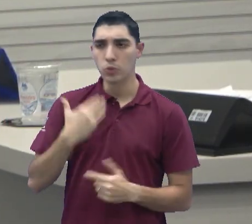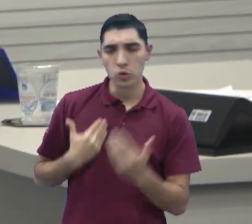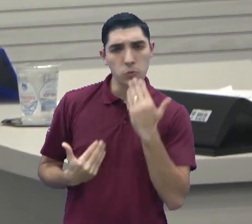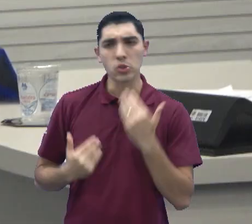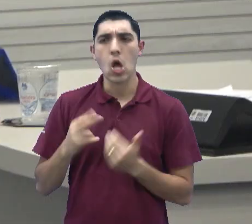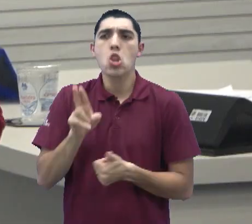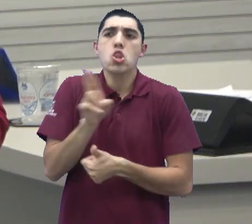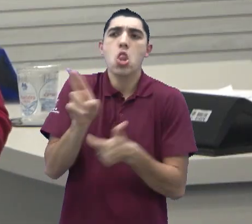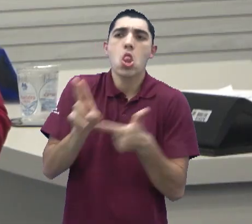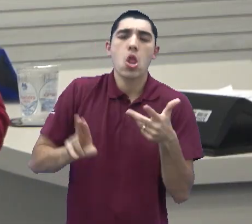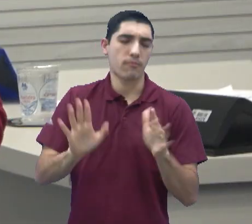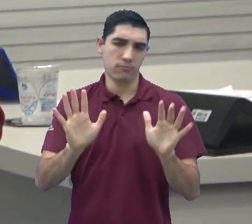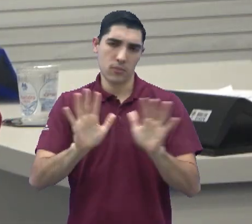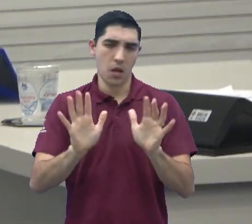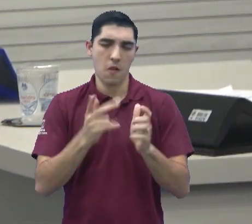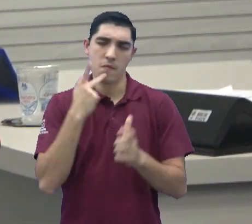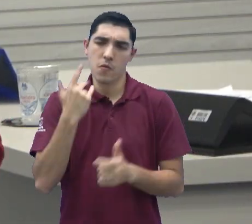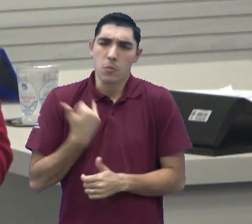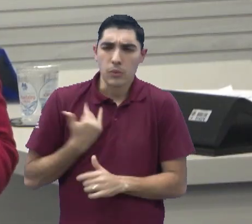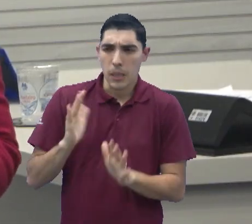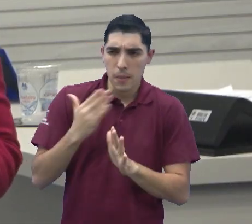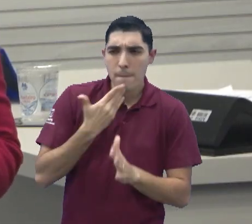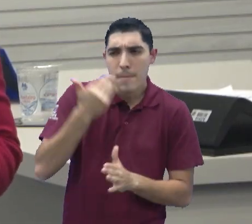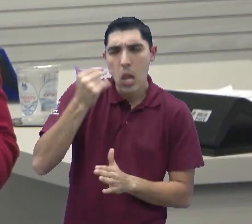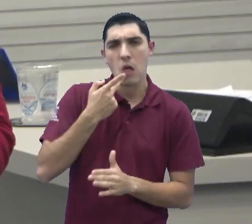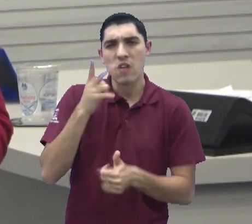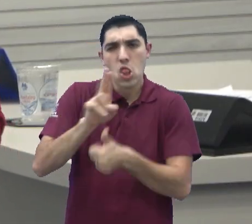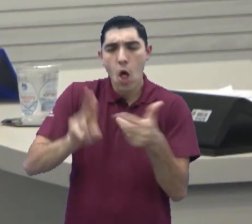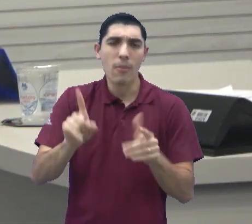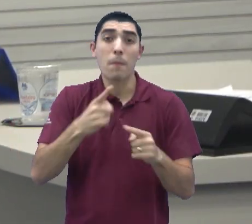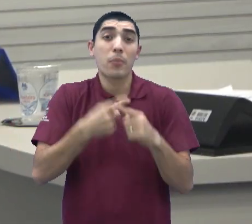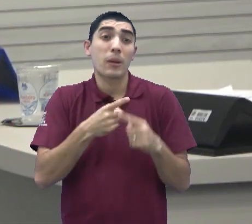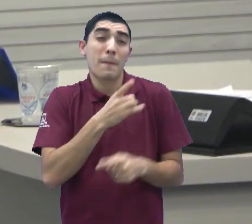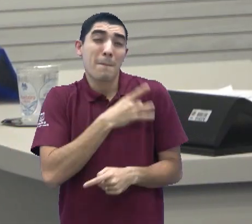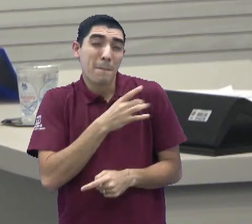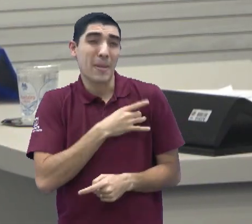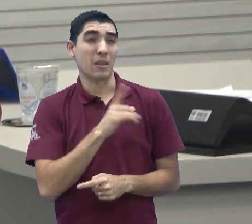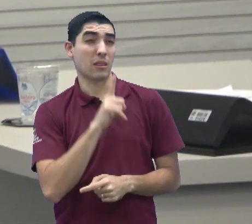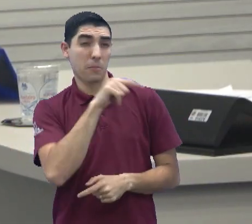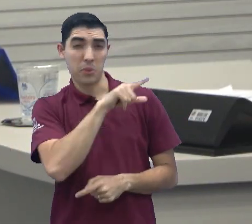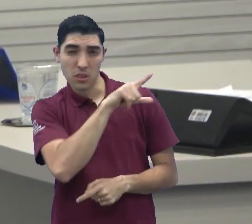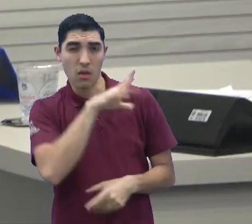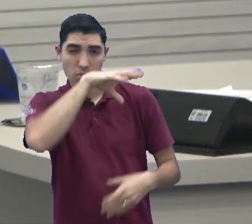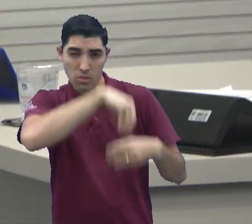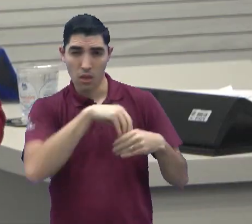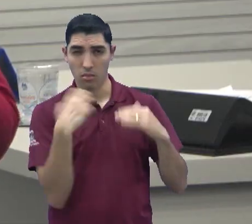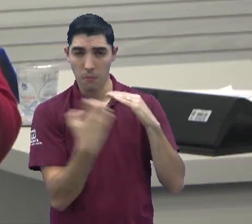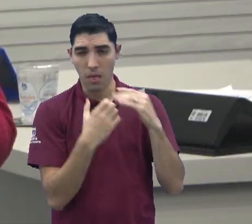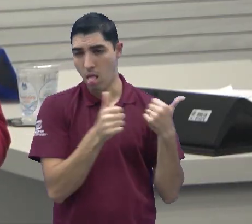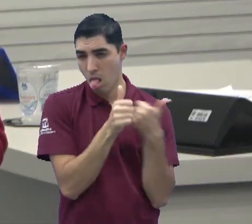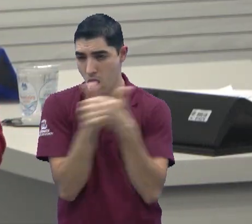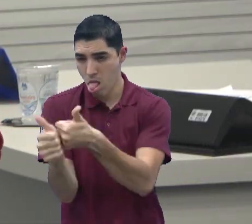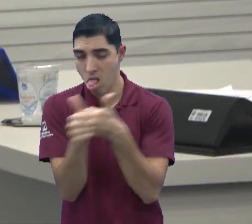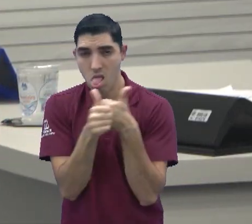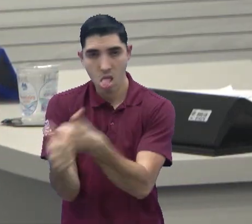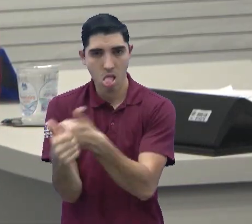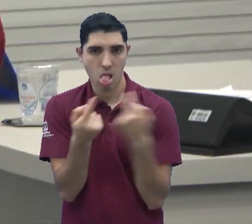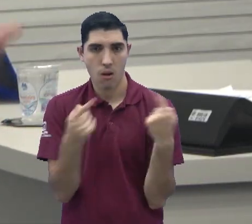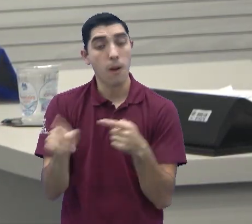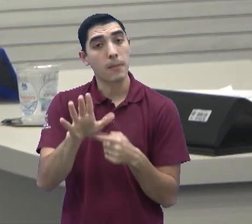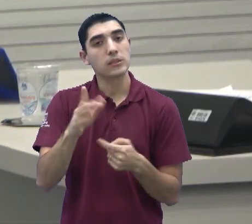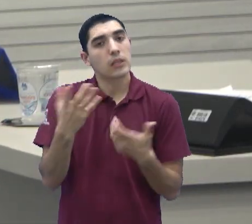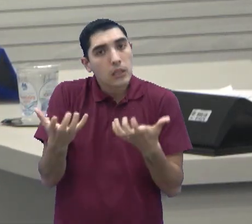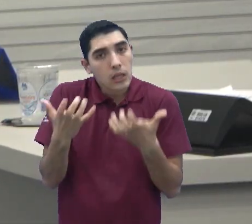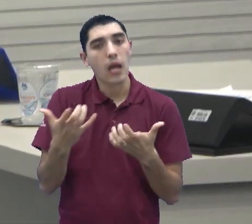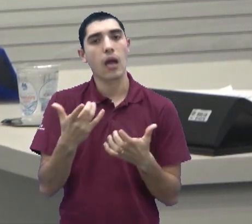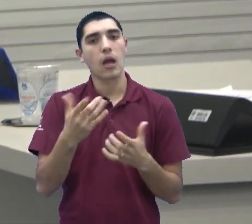nome, por medo de perseguição. Mas elas querem o plano de carreira, o